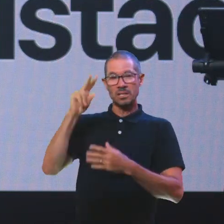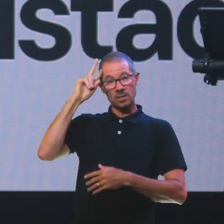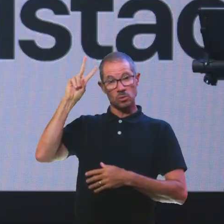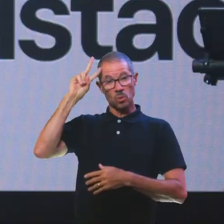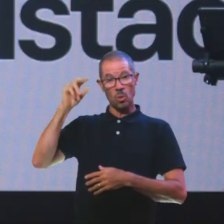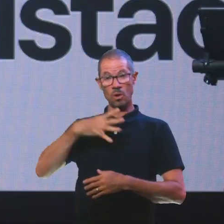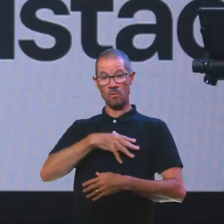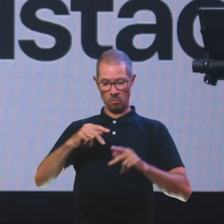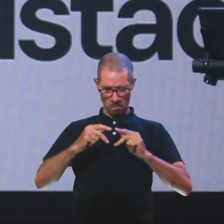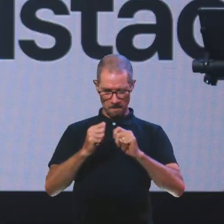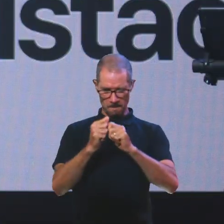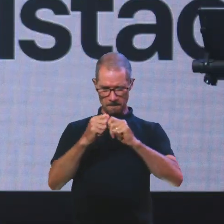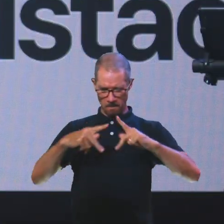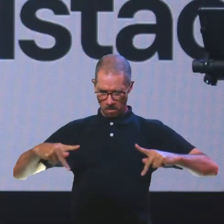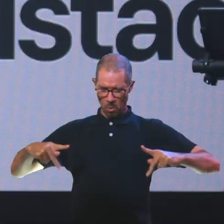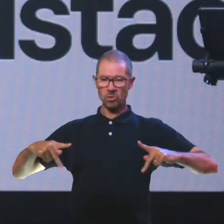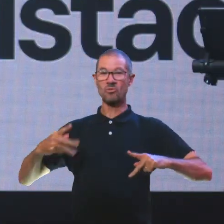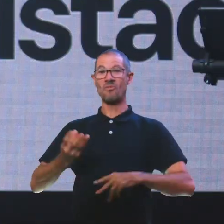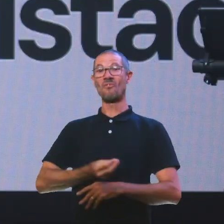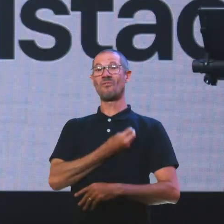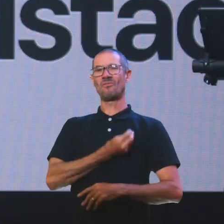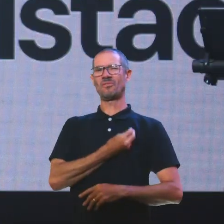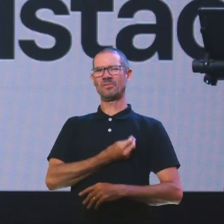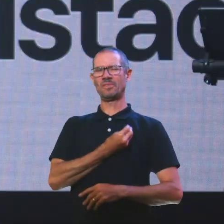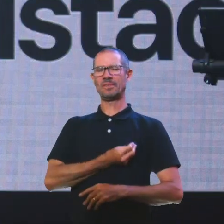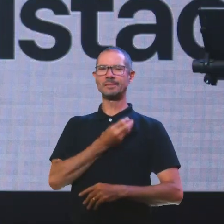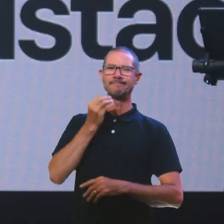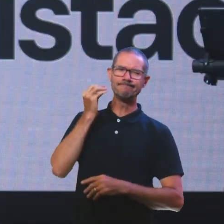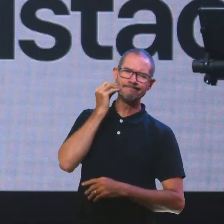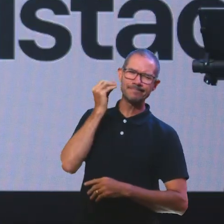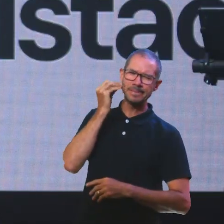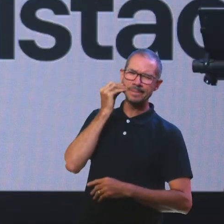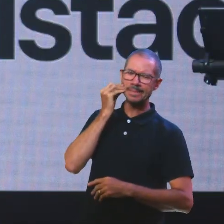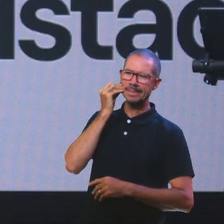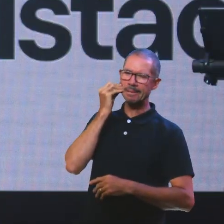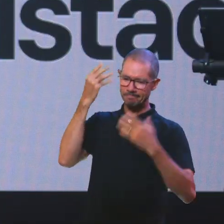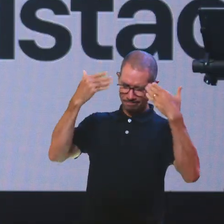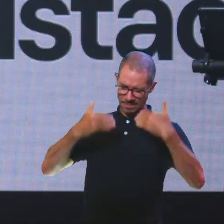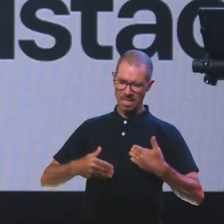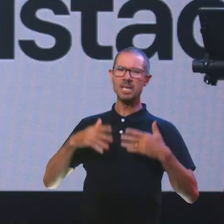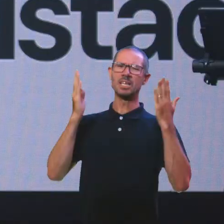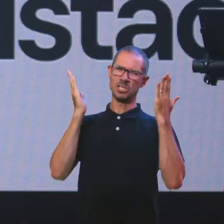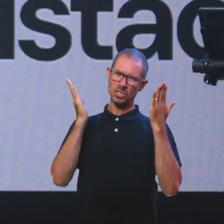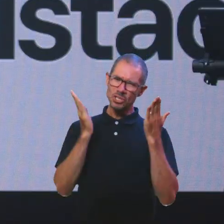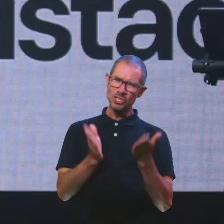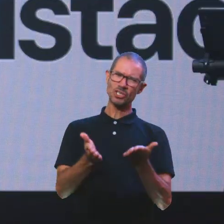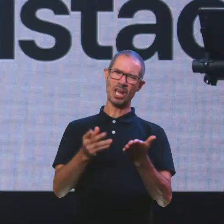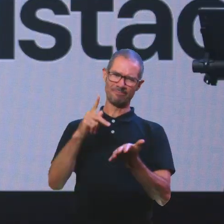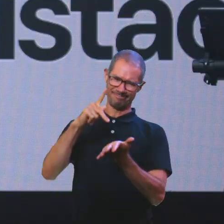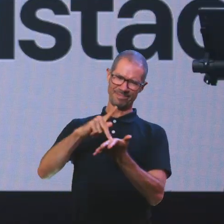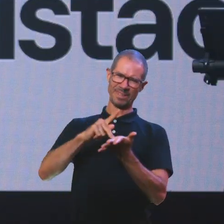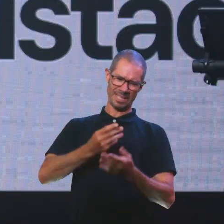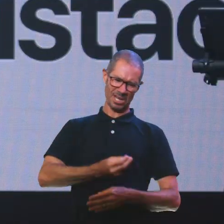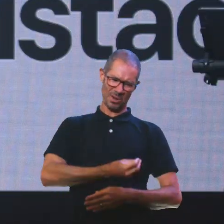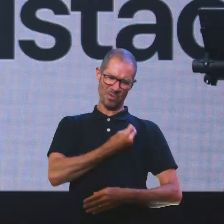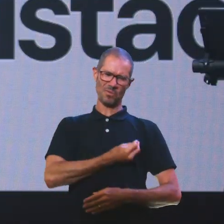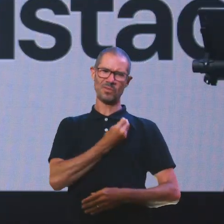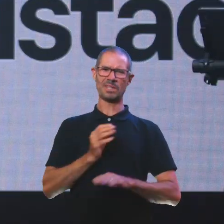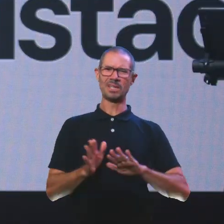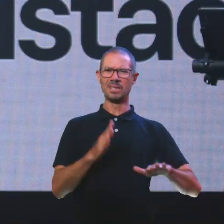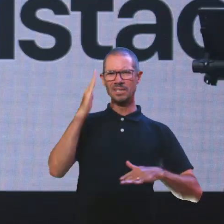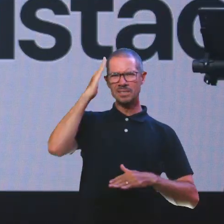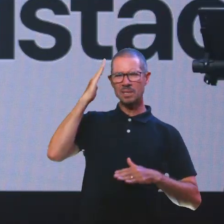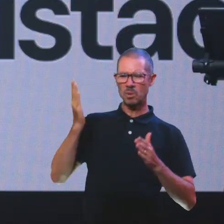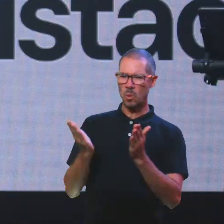do filho pródigo é que ele queria viver e experimentar para ser, mas ele já era aquilo de verdade. E sabe, o